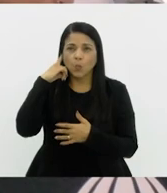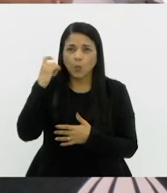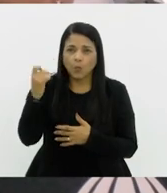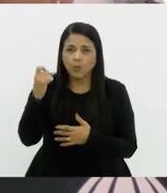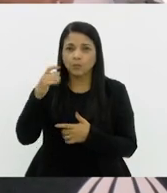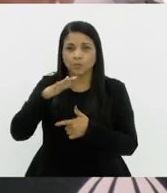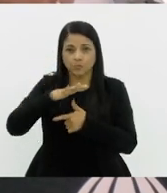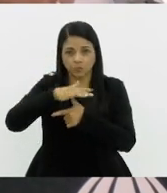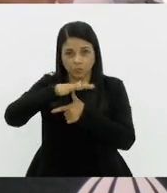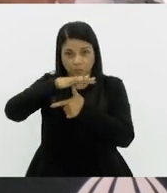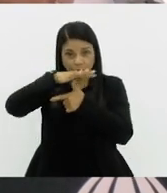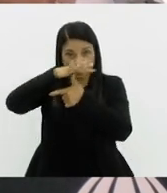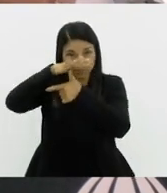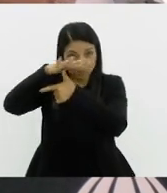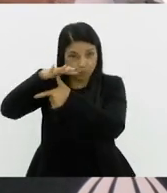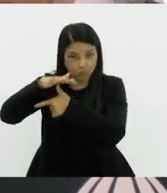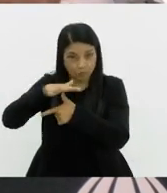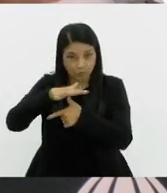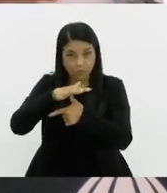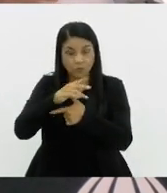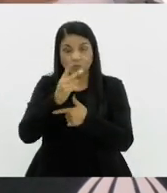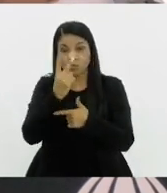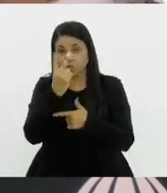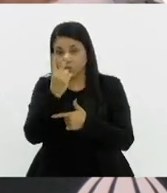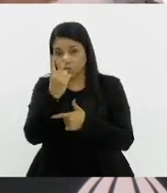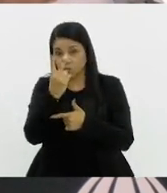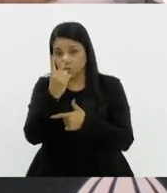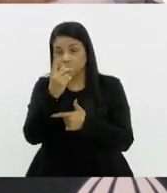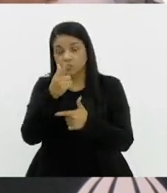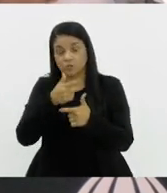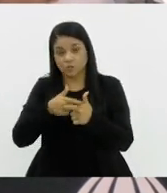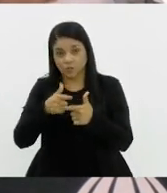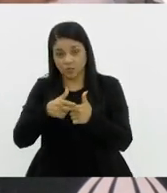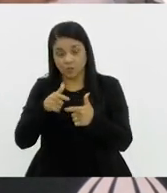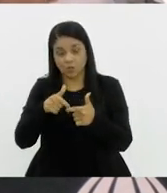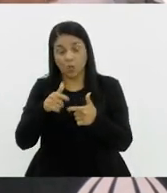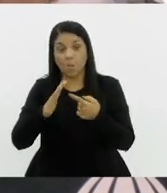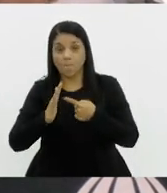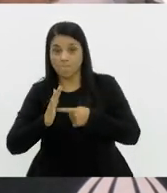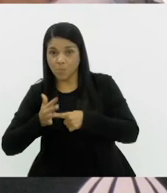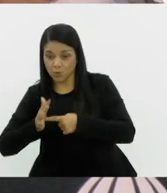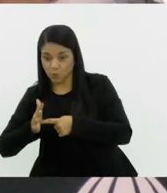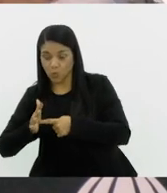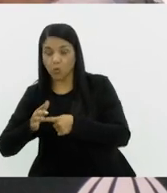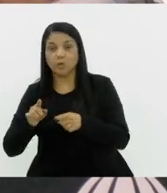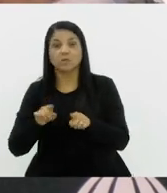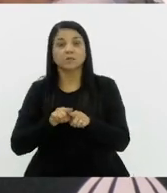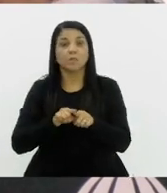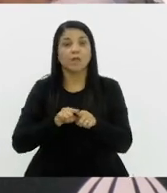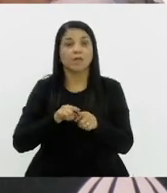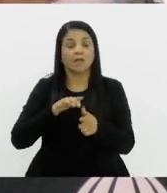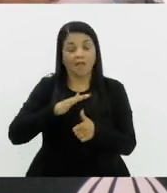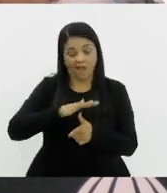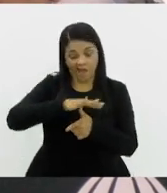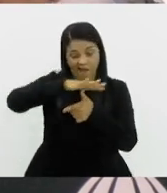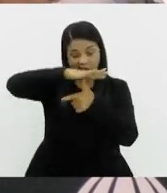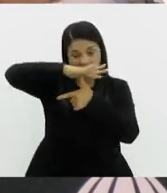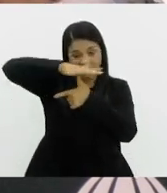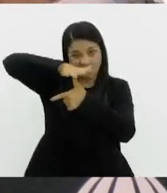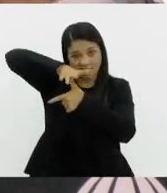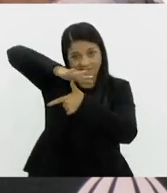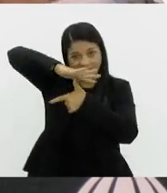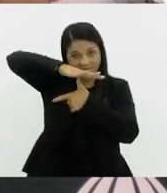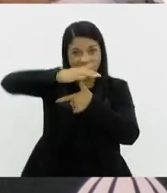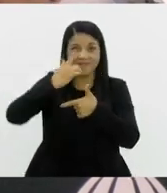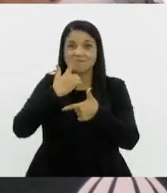dos helicópteros ele tem duas causas principais. Ele tem o ruído do motor e tem o ruído da hélice. Assim como o carro, ele tem o ruído do motor e tem